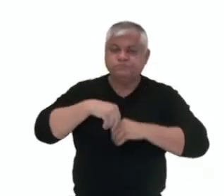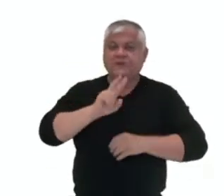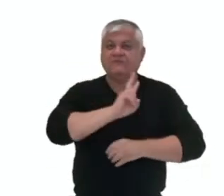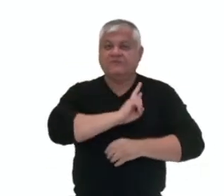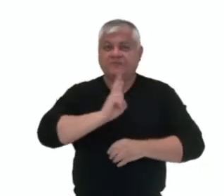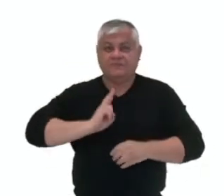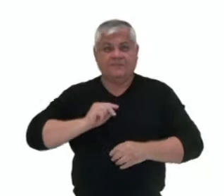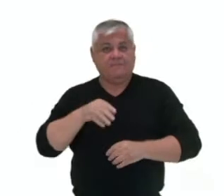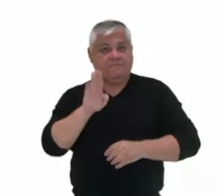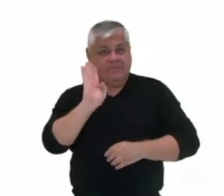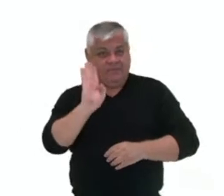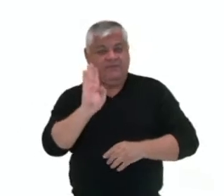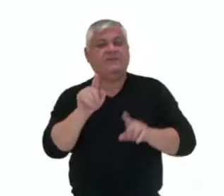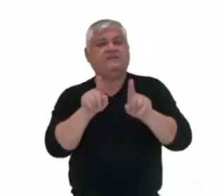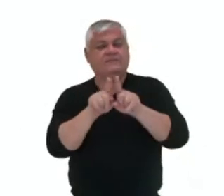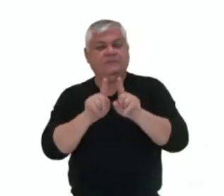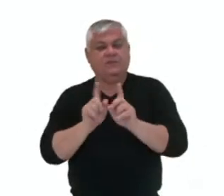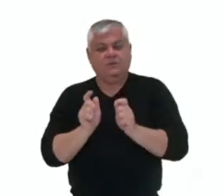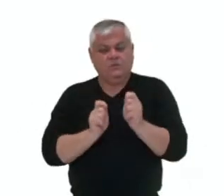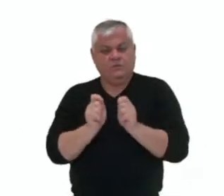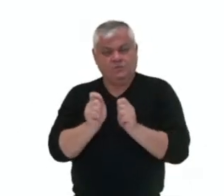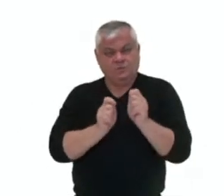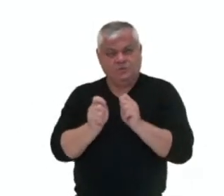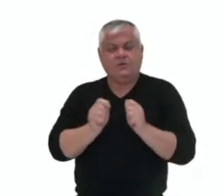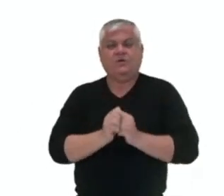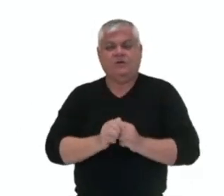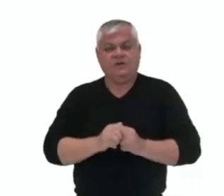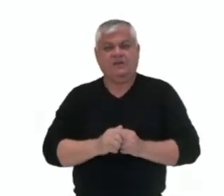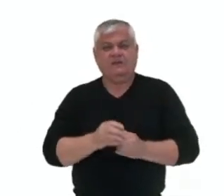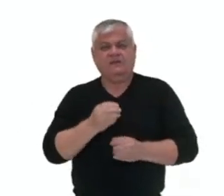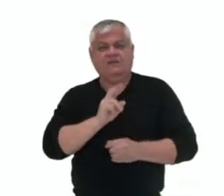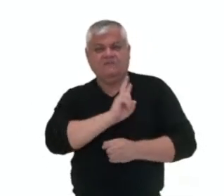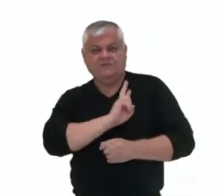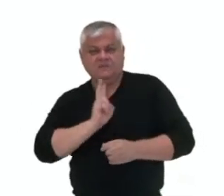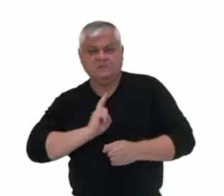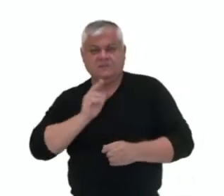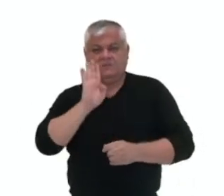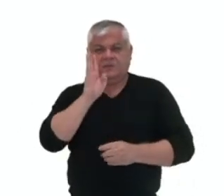B, também já ia ajudar a controlar essa falta